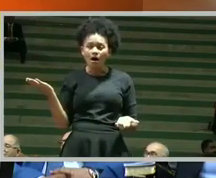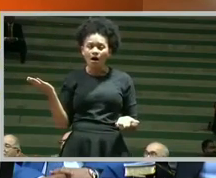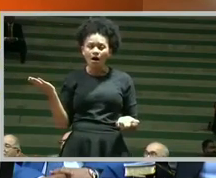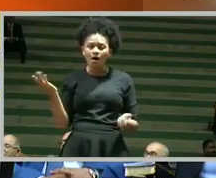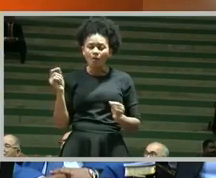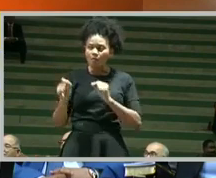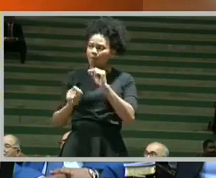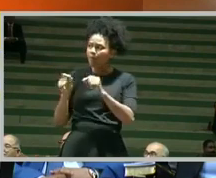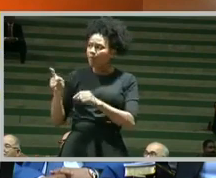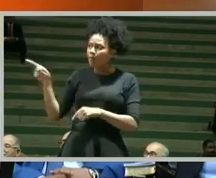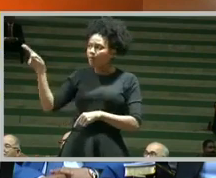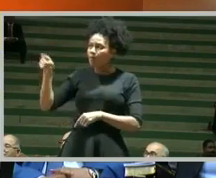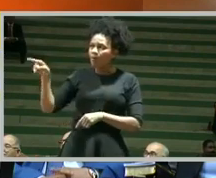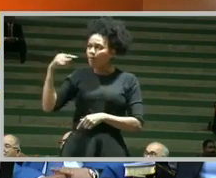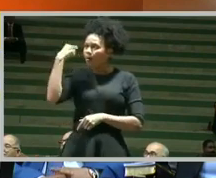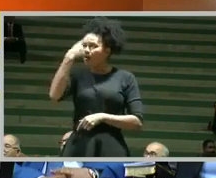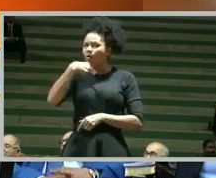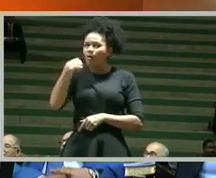O que que é, pastor? É isso aqui, ó.